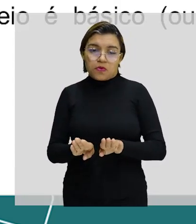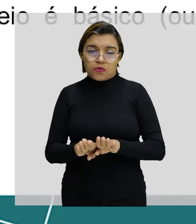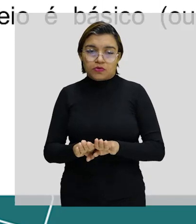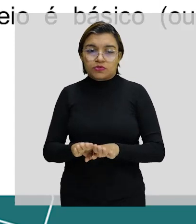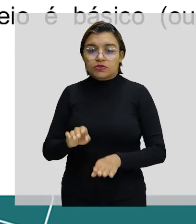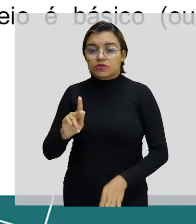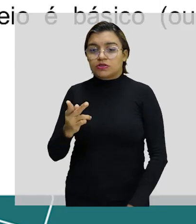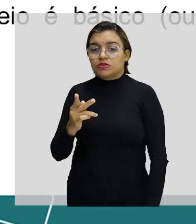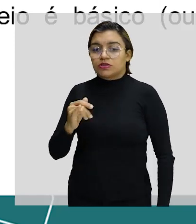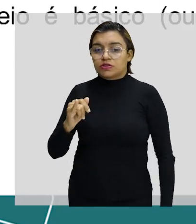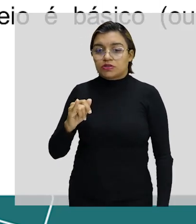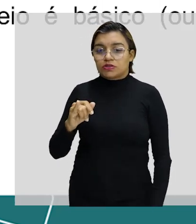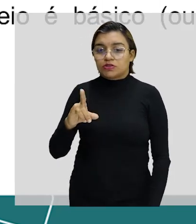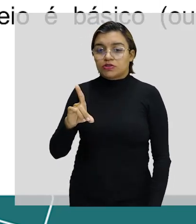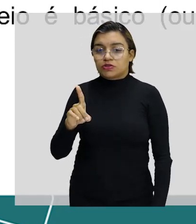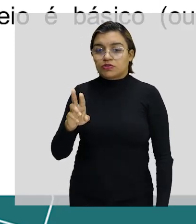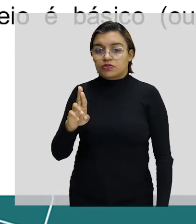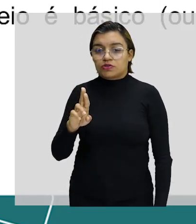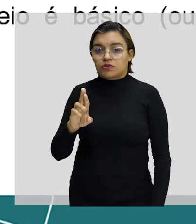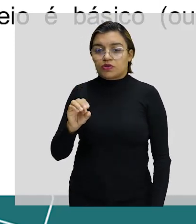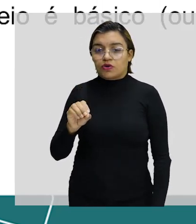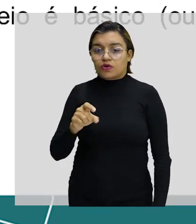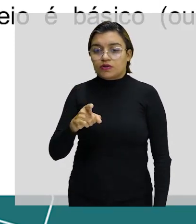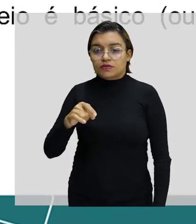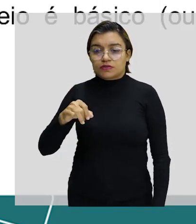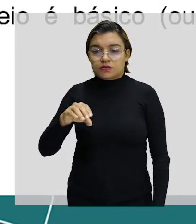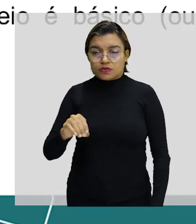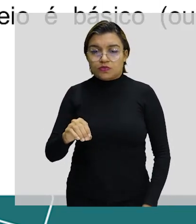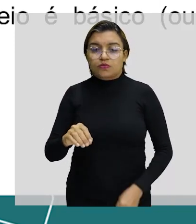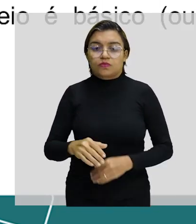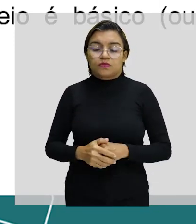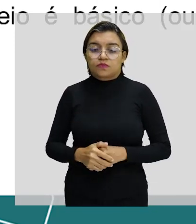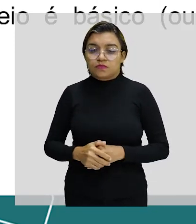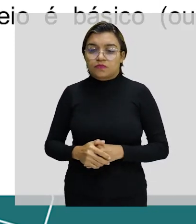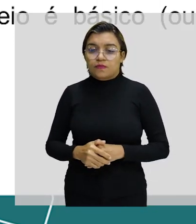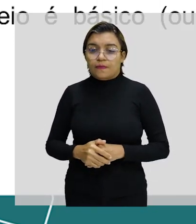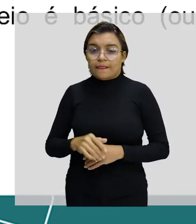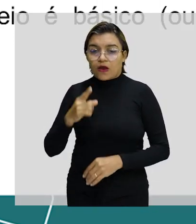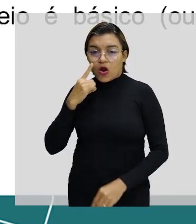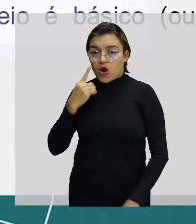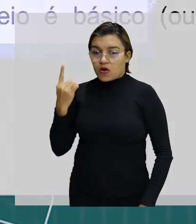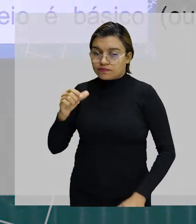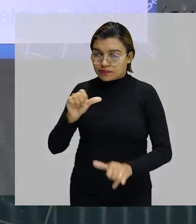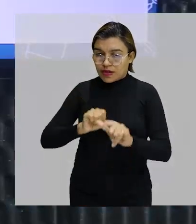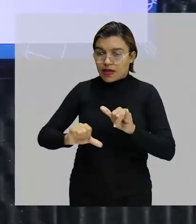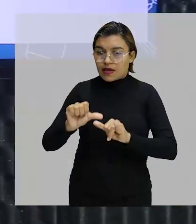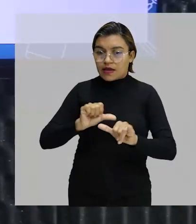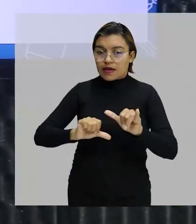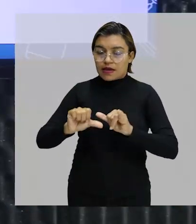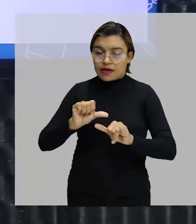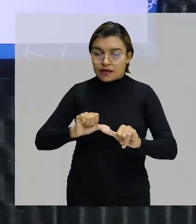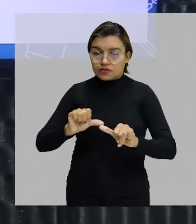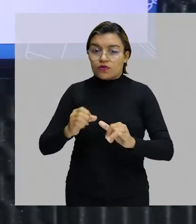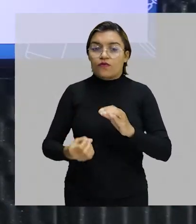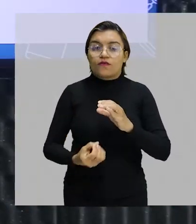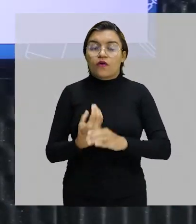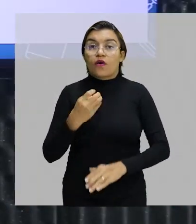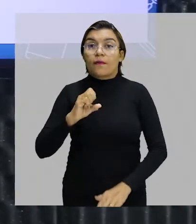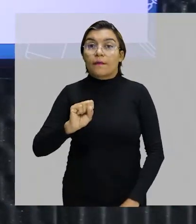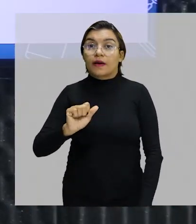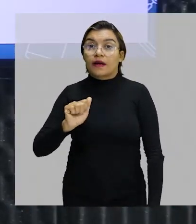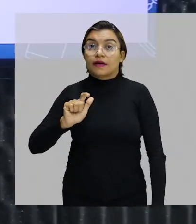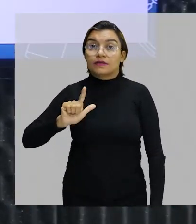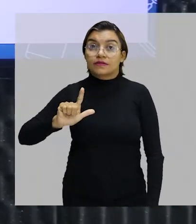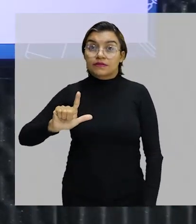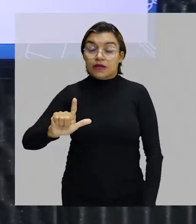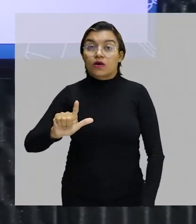de potássio, KOH. Como resultado da reação, nós vamos ter a formação de um sal